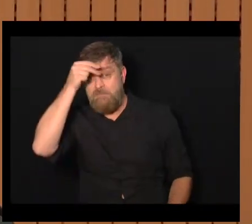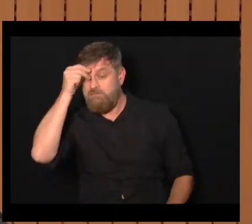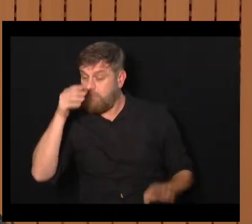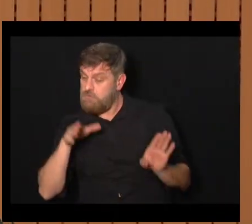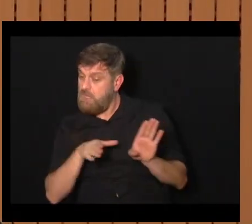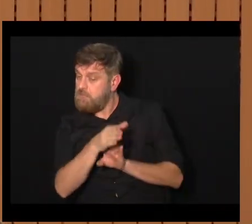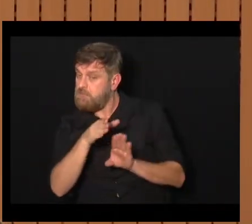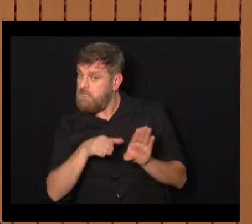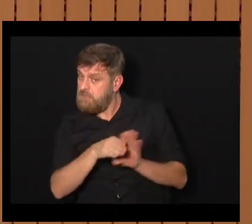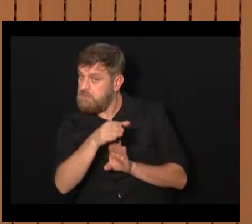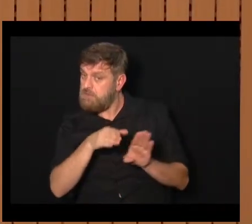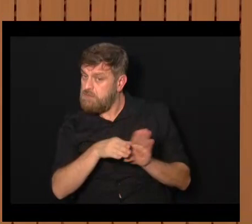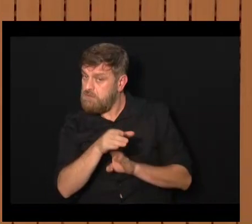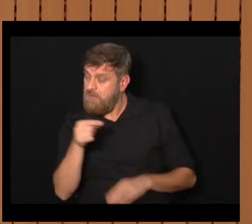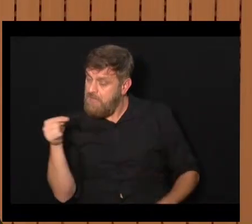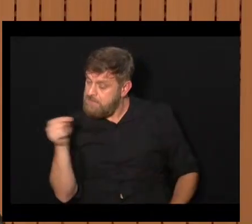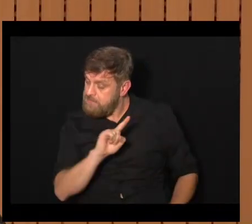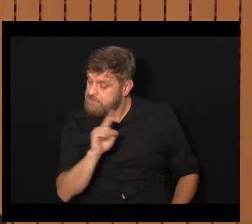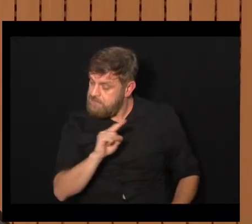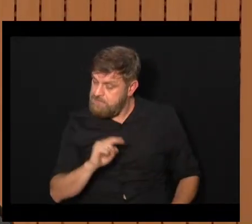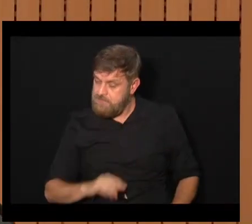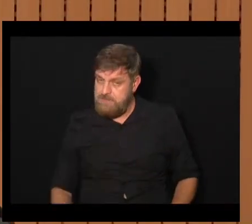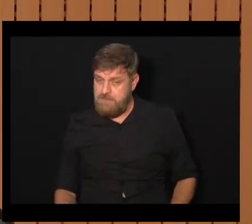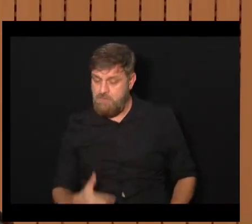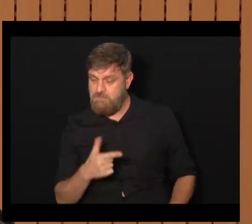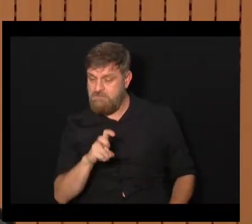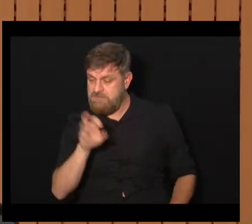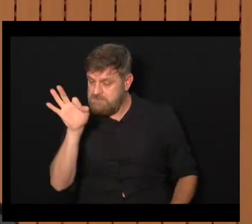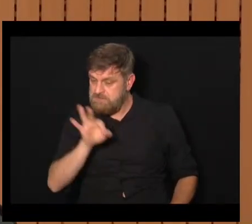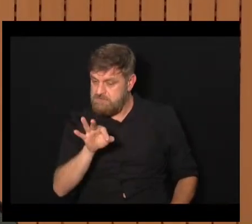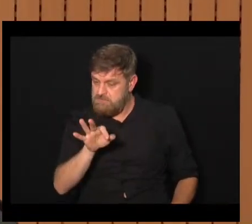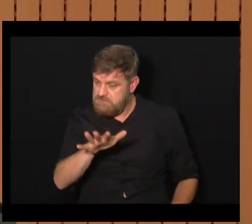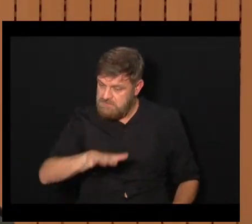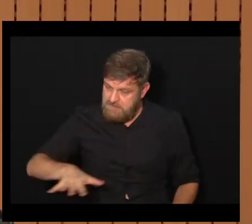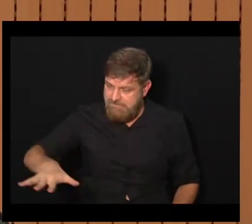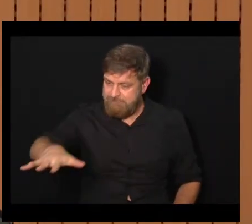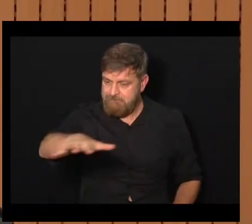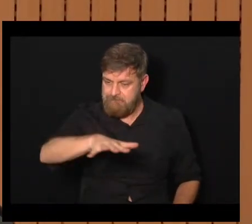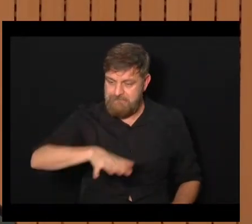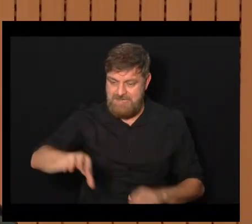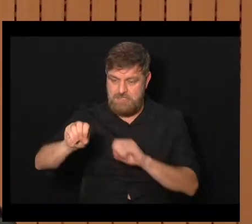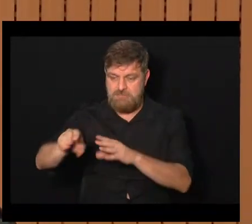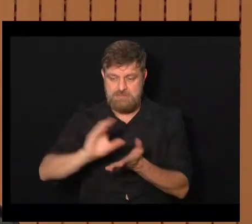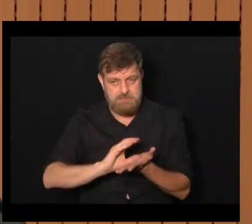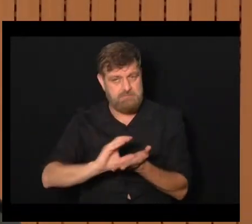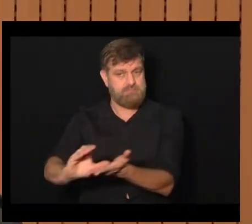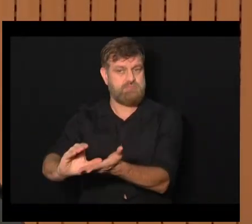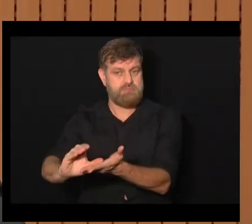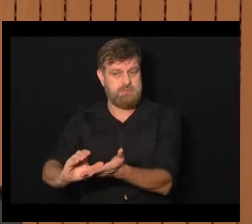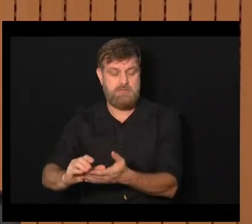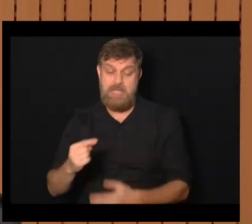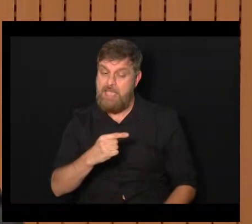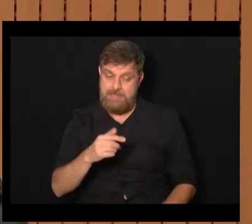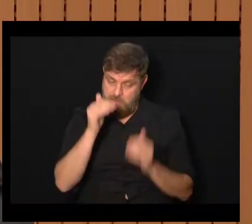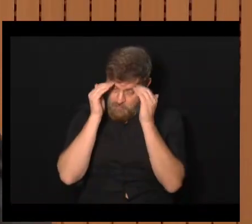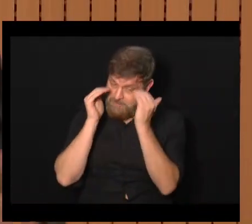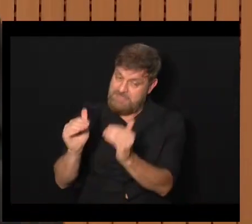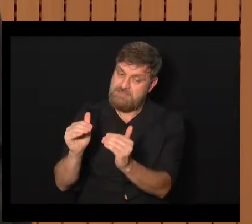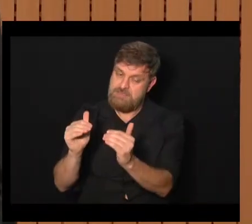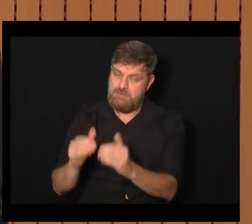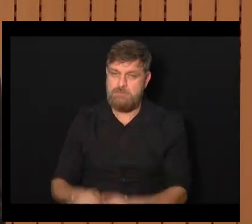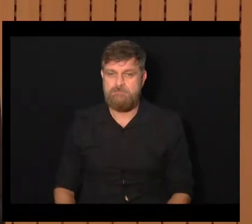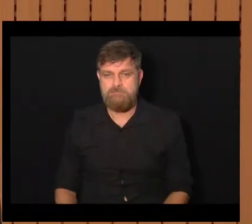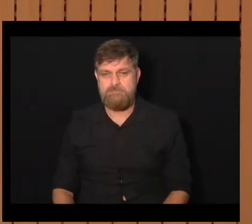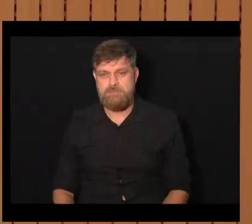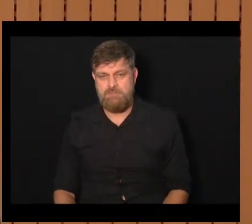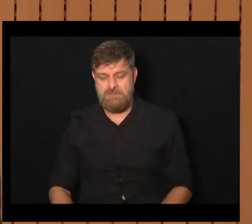por conta do descumprimento dos 25% constitucionais em educação. O que acontece? Do ponto